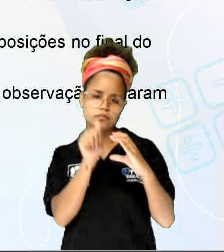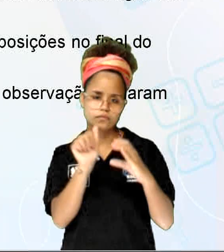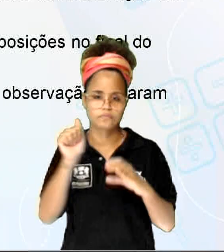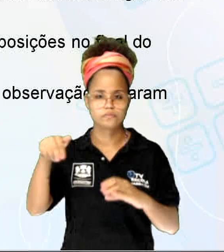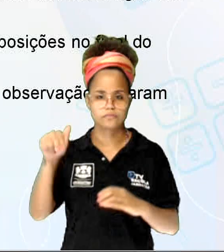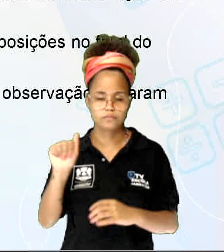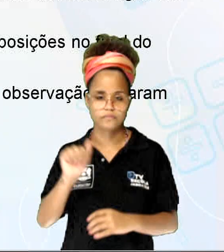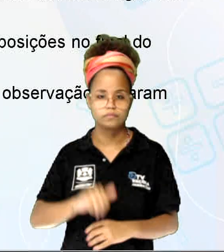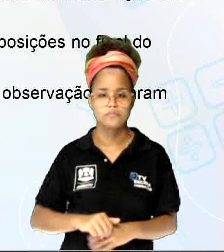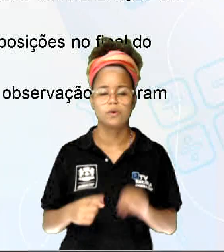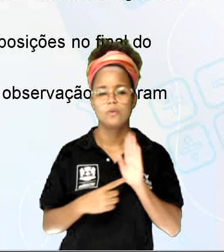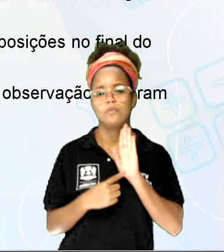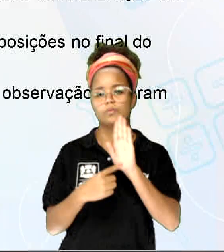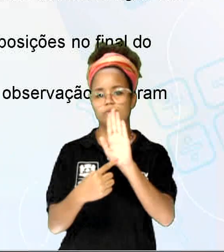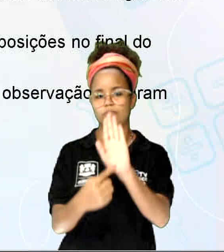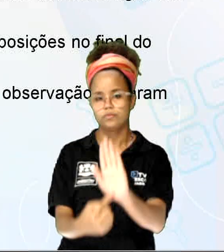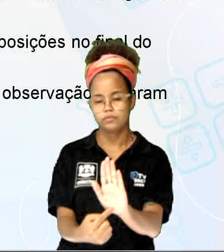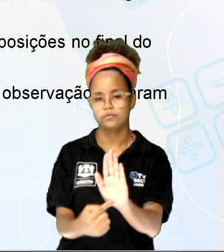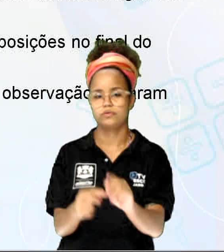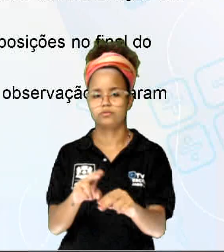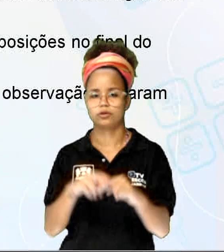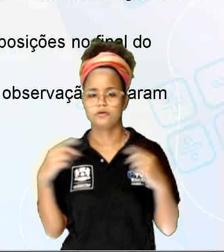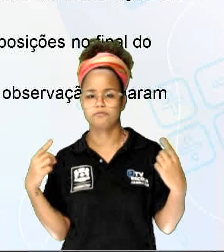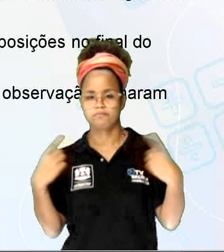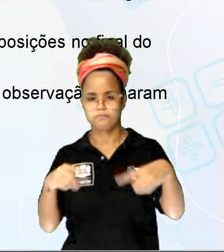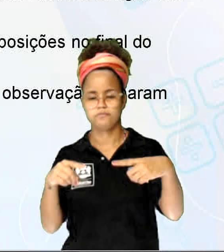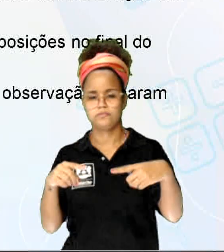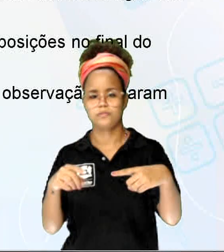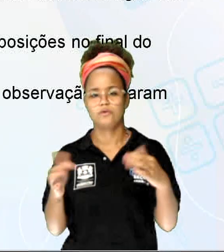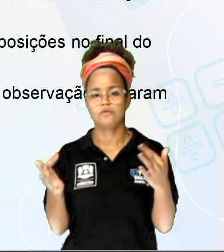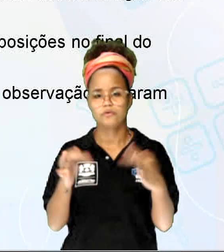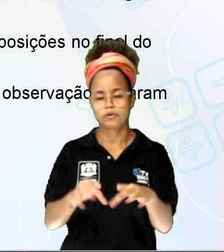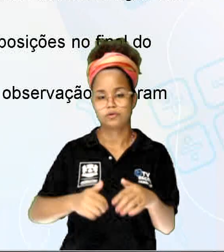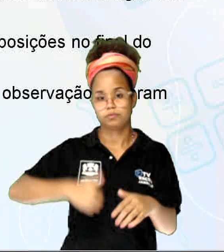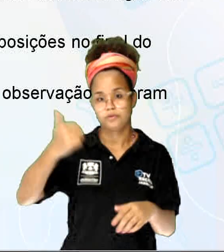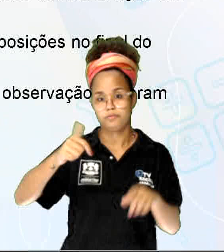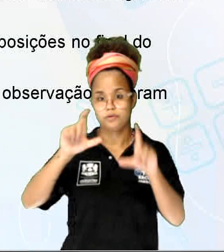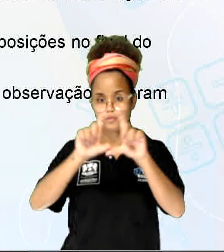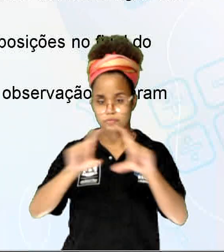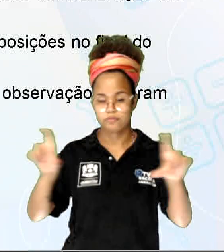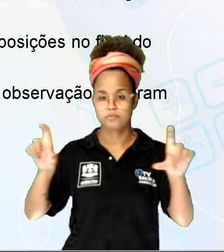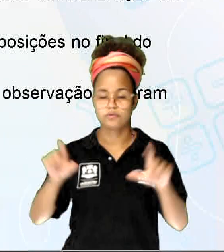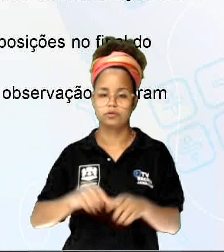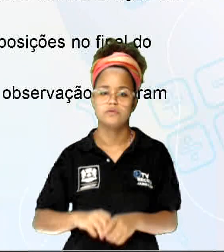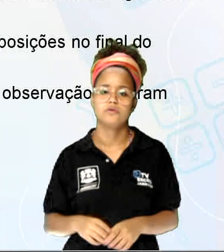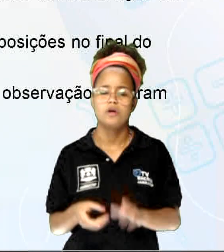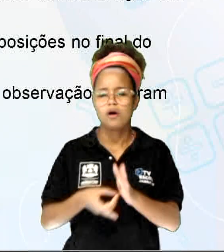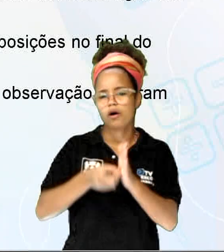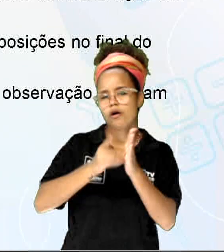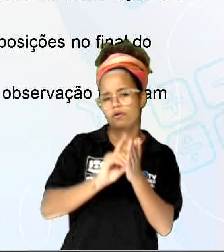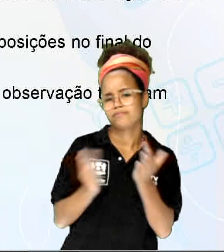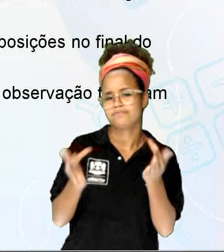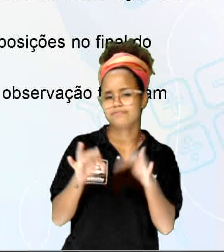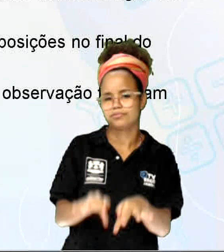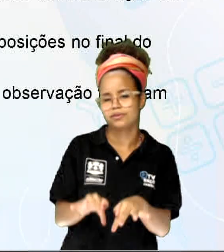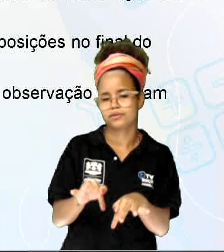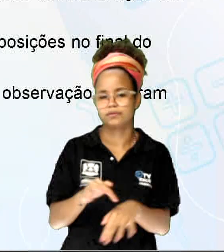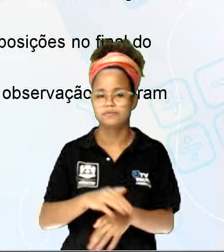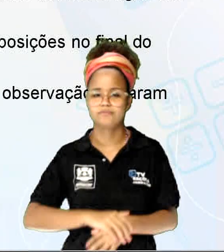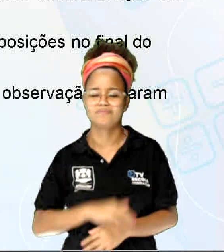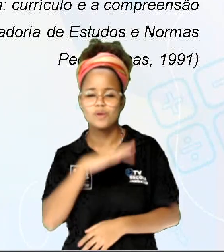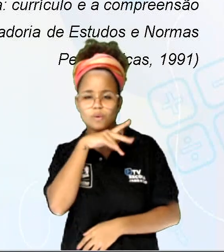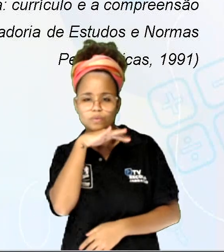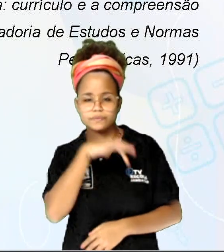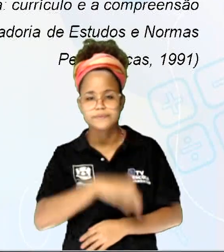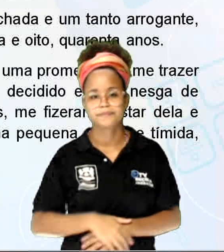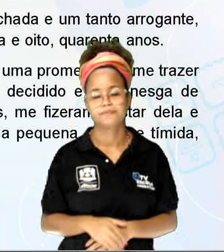Dragão, demonstradas por meio de oposição no final do primeiro parágrafo, antecipam o seu final trágico. Bom, a